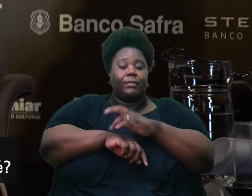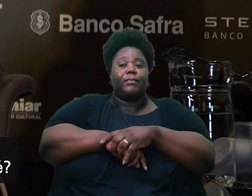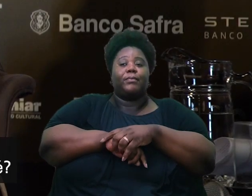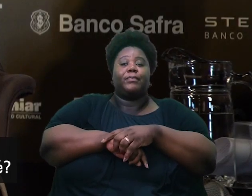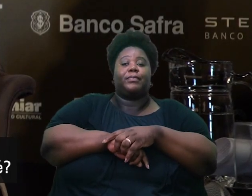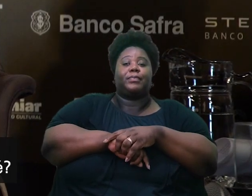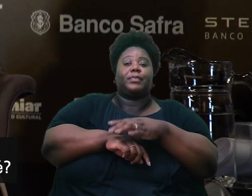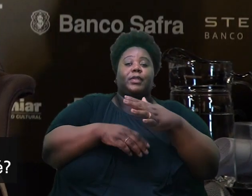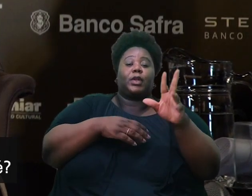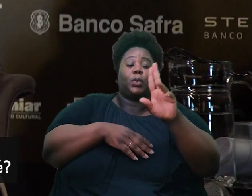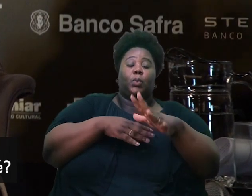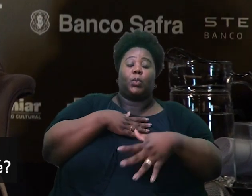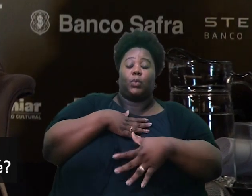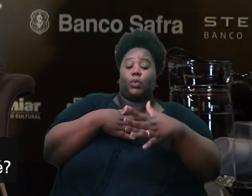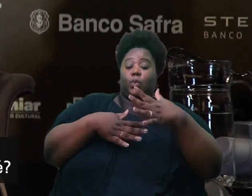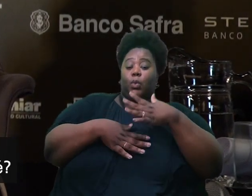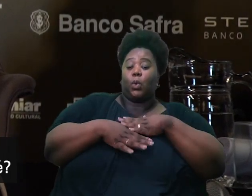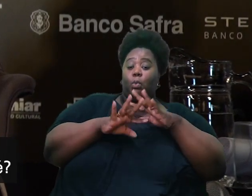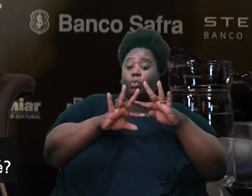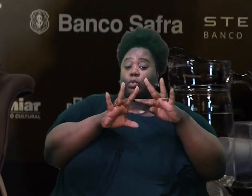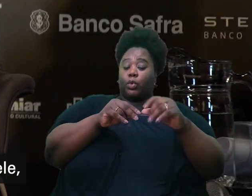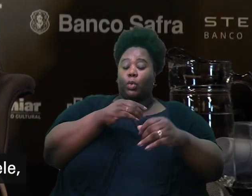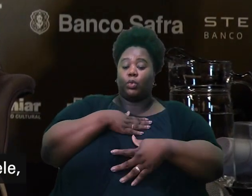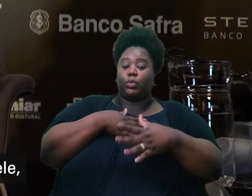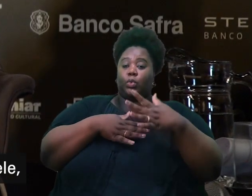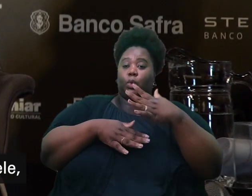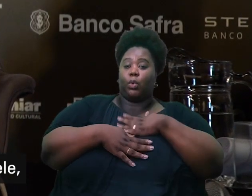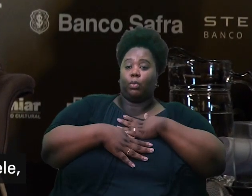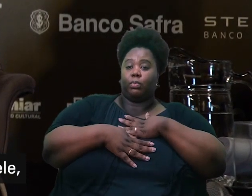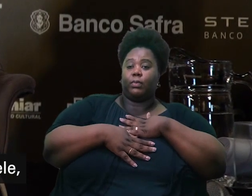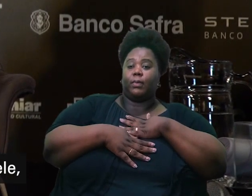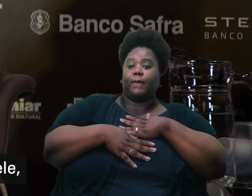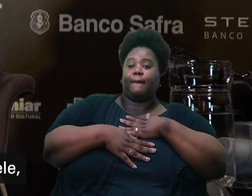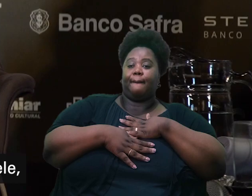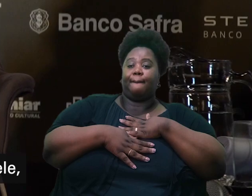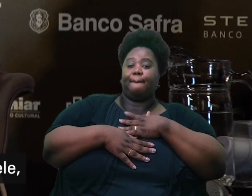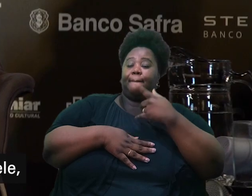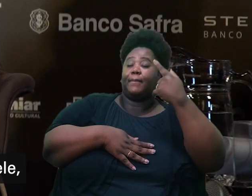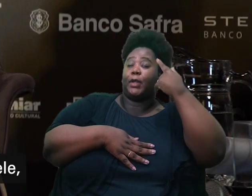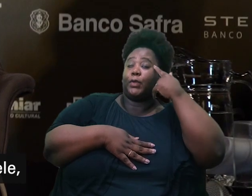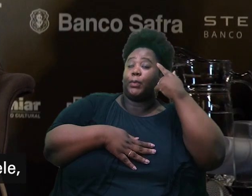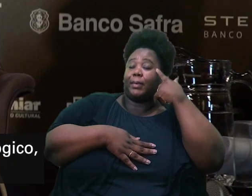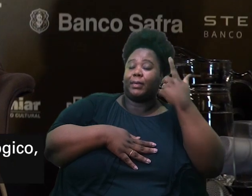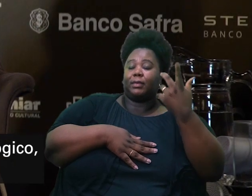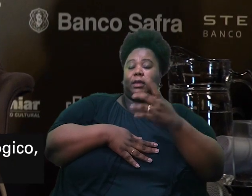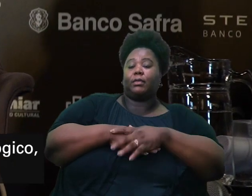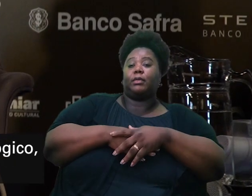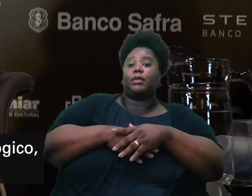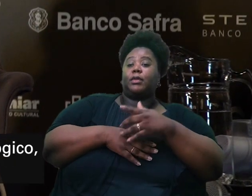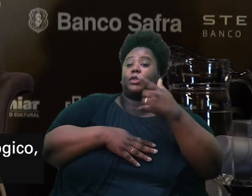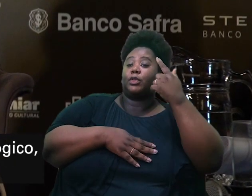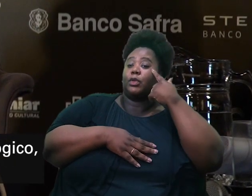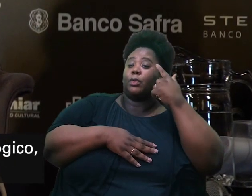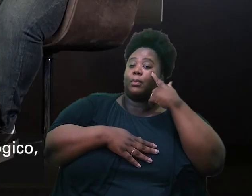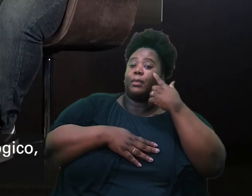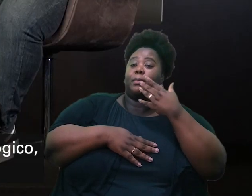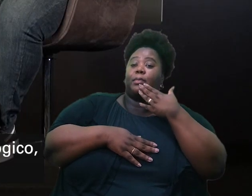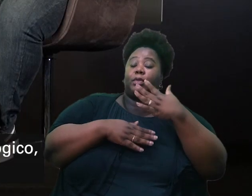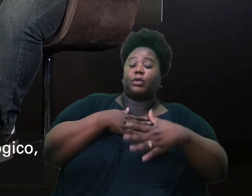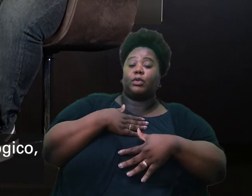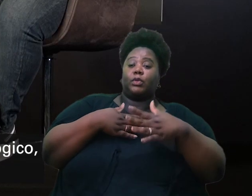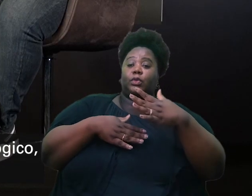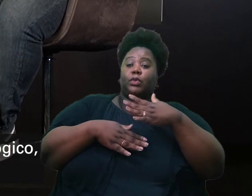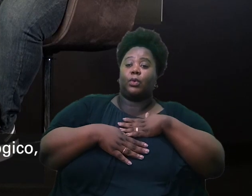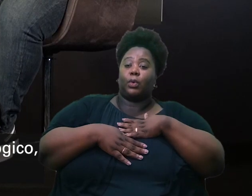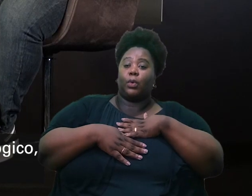usa um corpo, e quando eu falo corpo é todo, né? O corpo que eu estou pensando nele, estou pensando não é no corpo biológico, é no